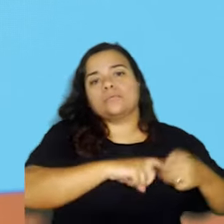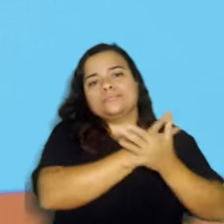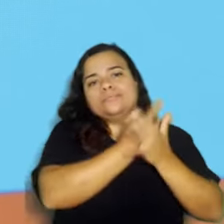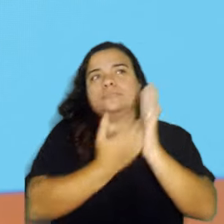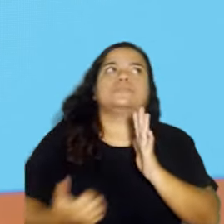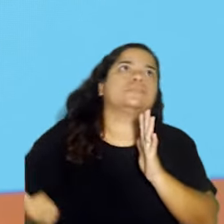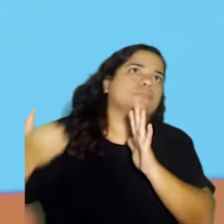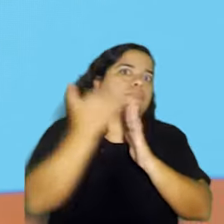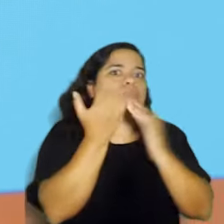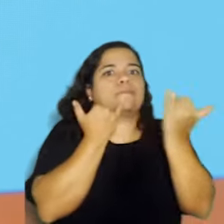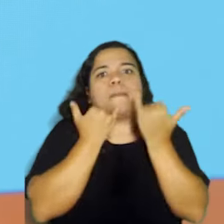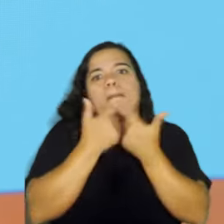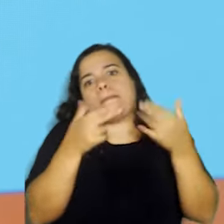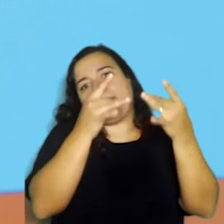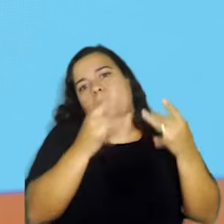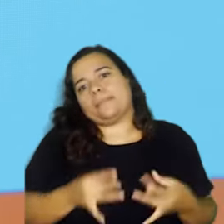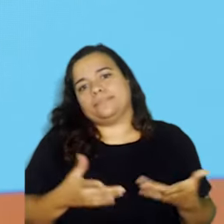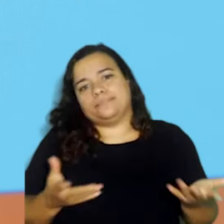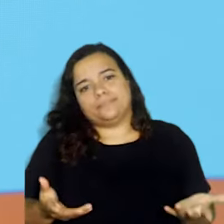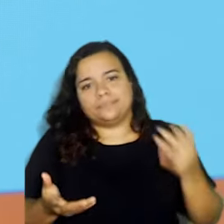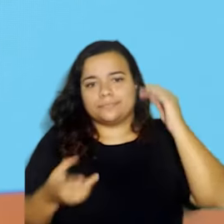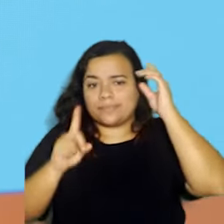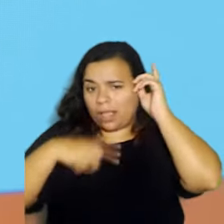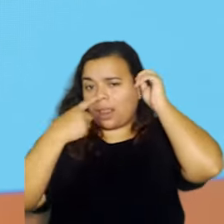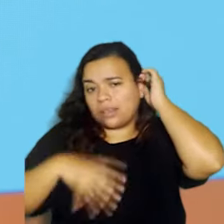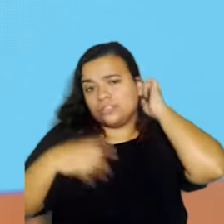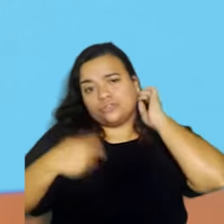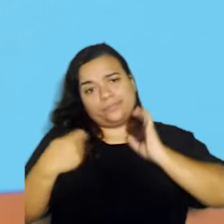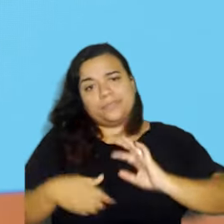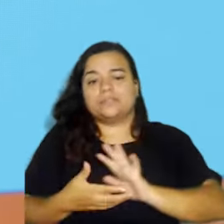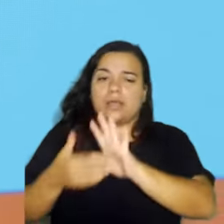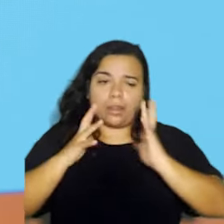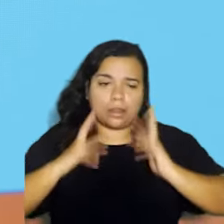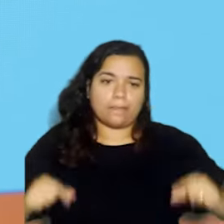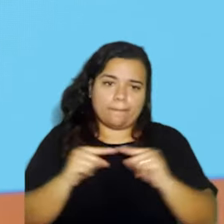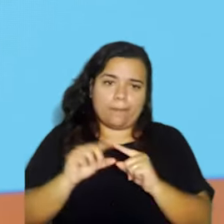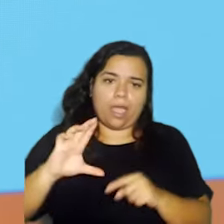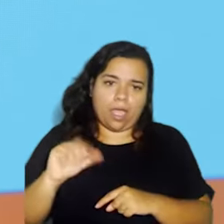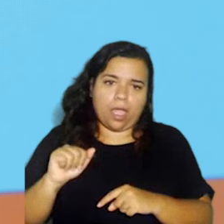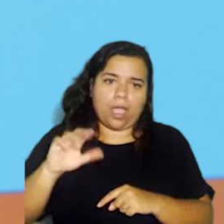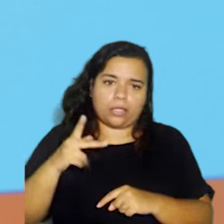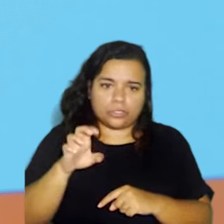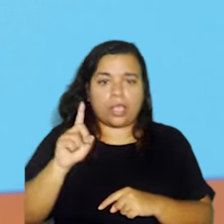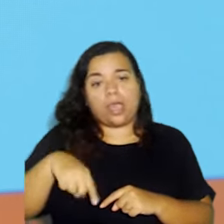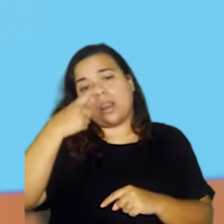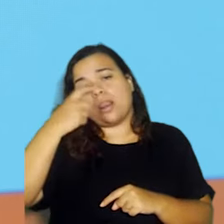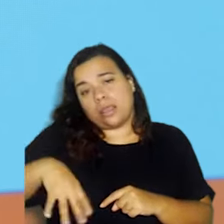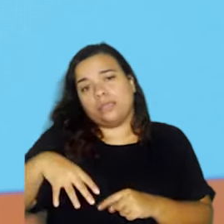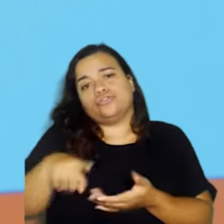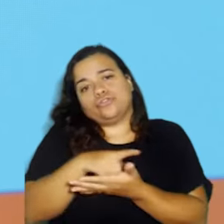tá lá que um excesso de informação que é lixo vamos dizer assim e daí lixo é como se fosse um lixo